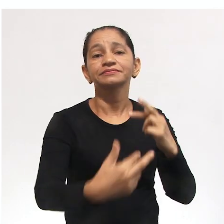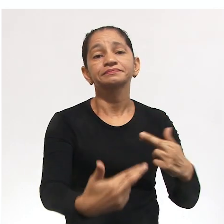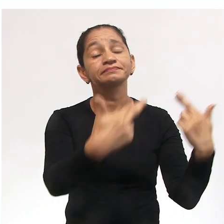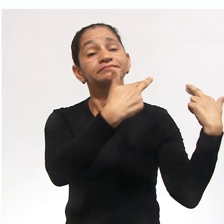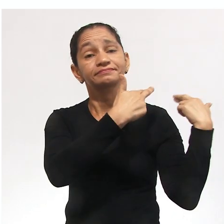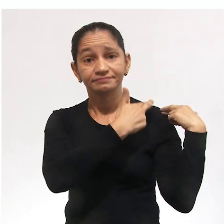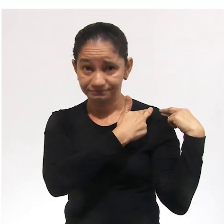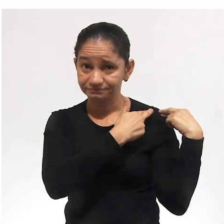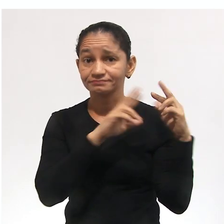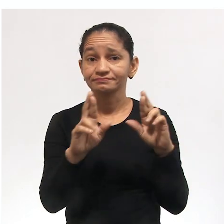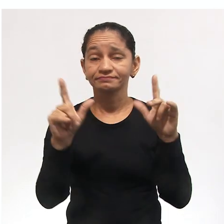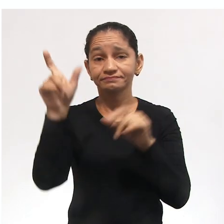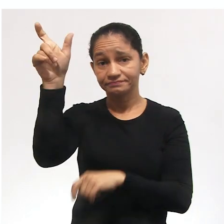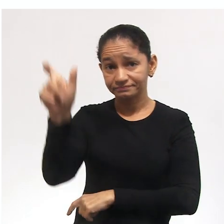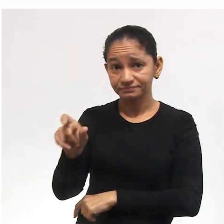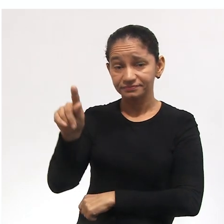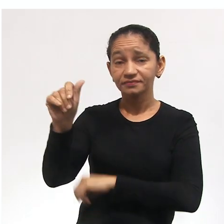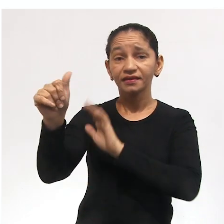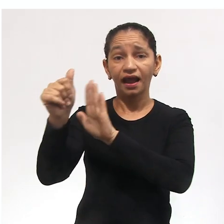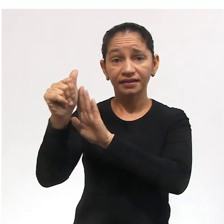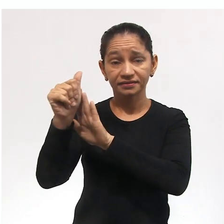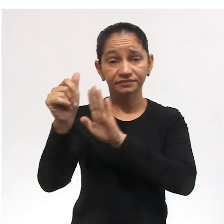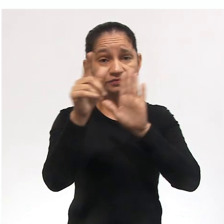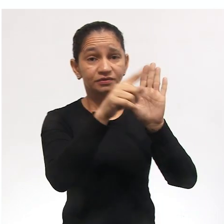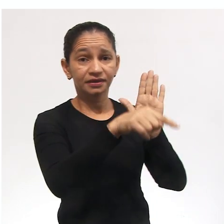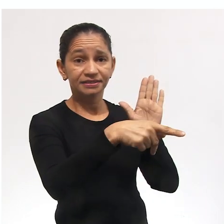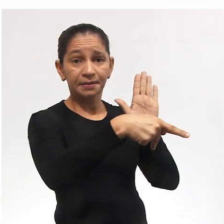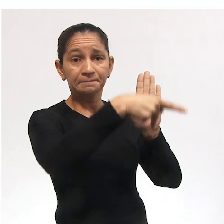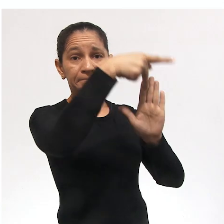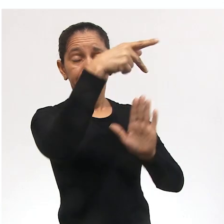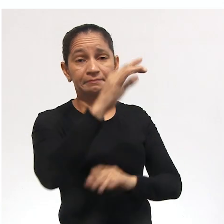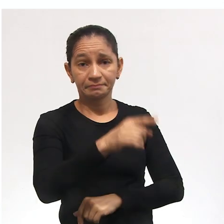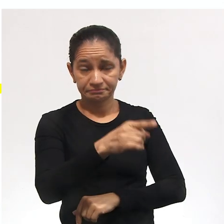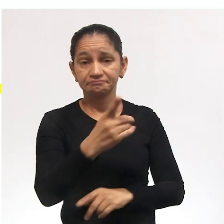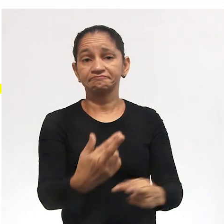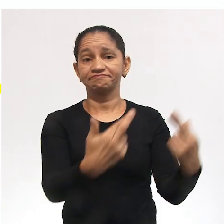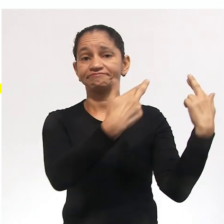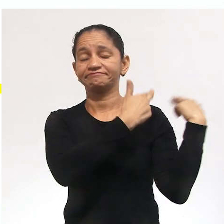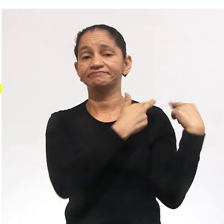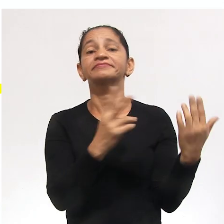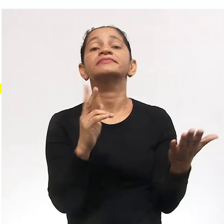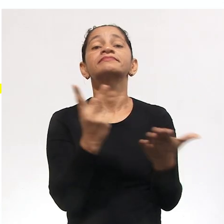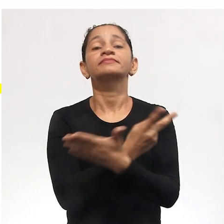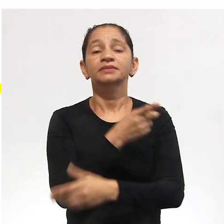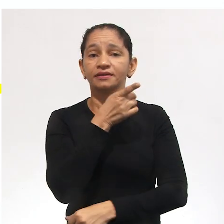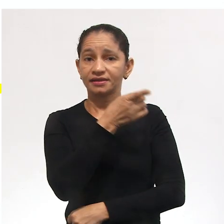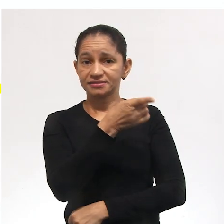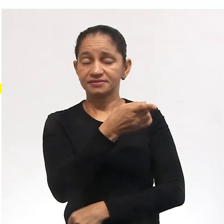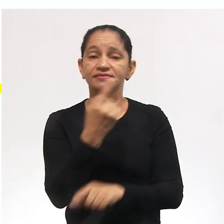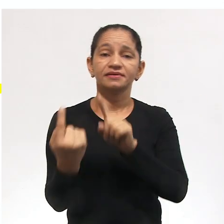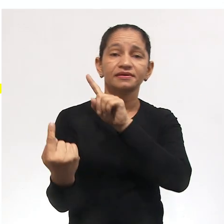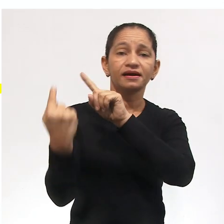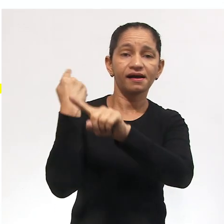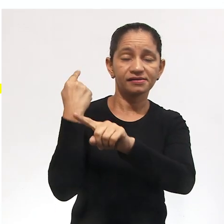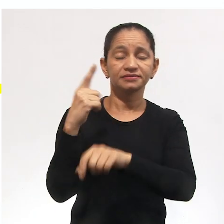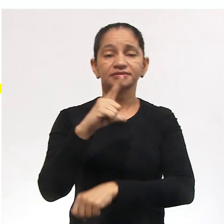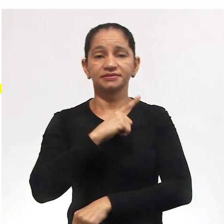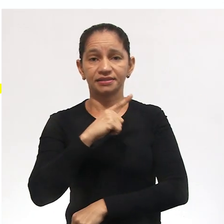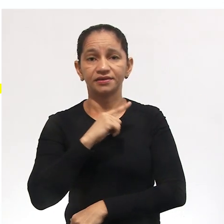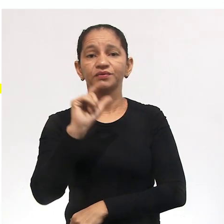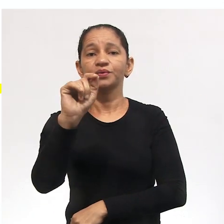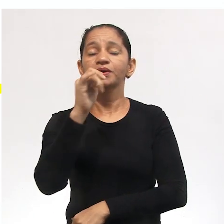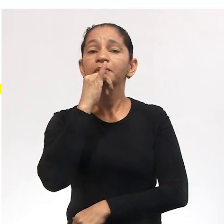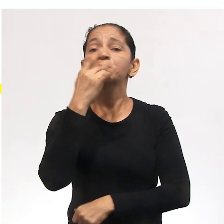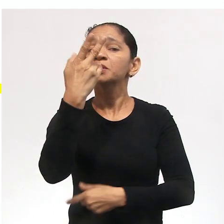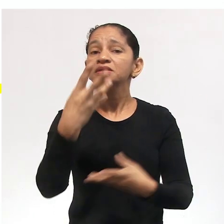ainda há pouco, são obrigações da entidade que se deriva de eventos que ocorreram lá atrás, eventos passados, cuja